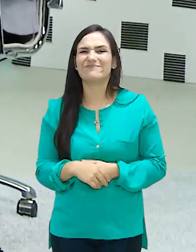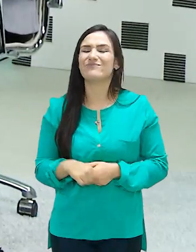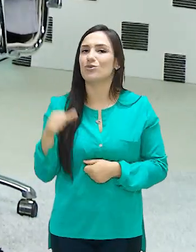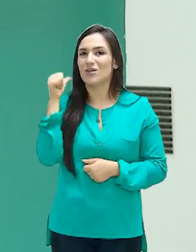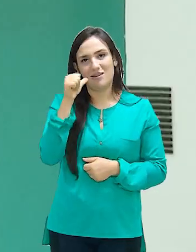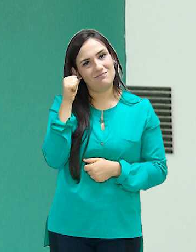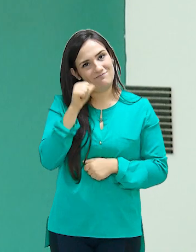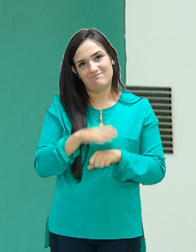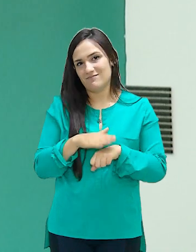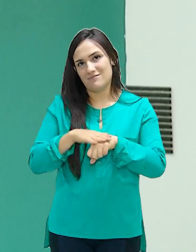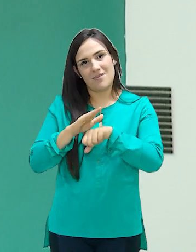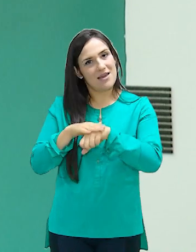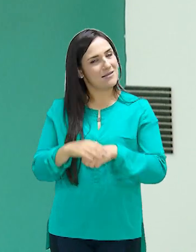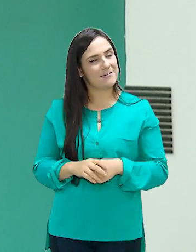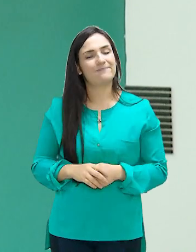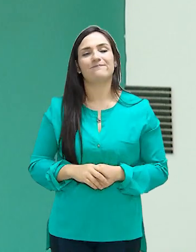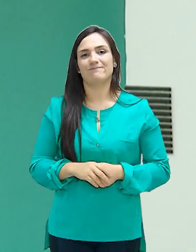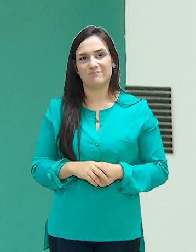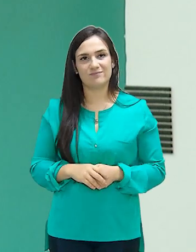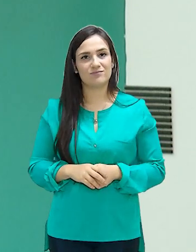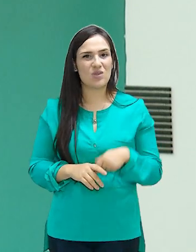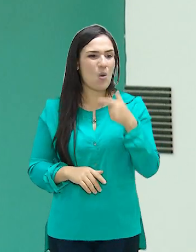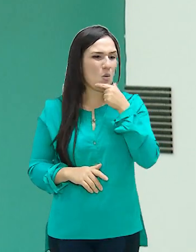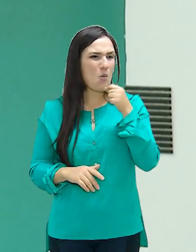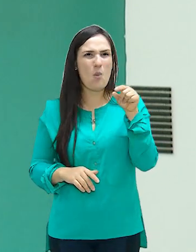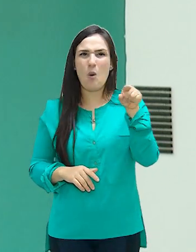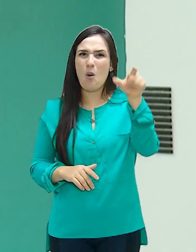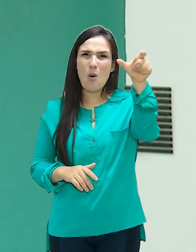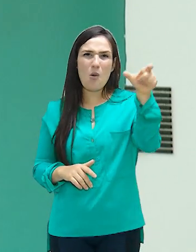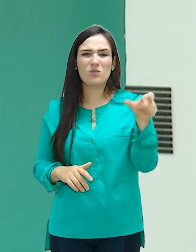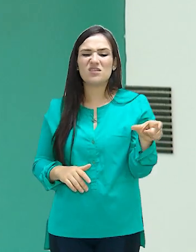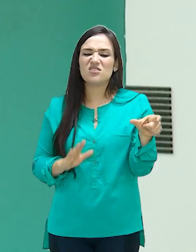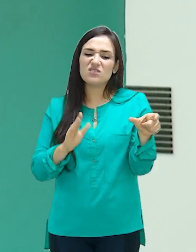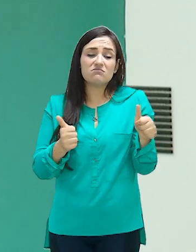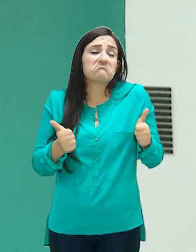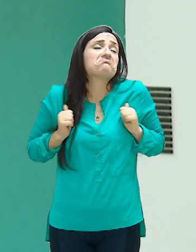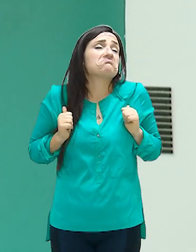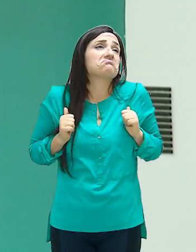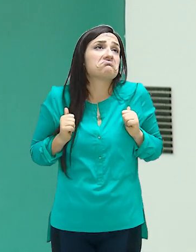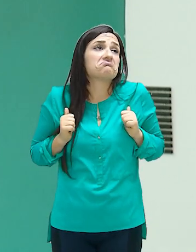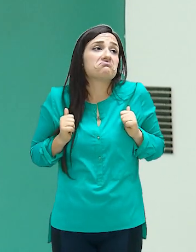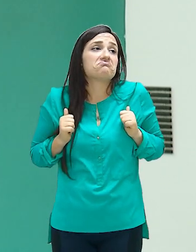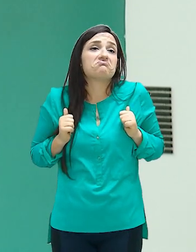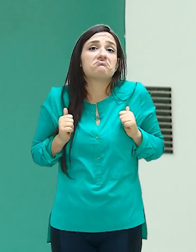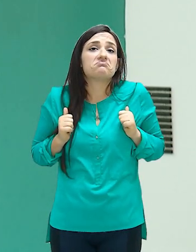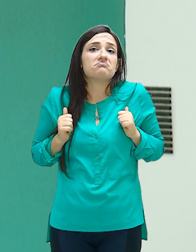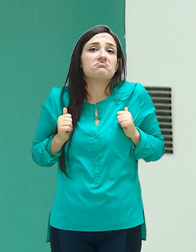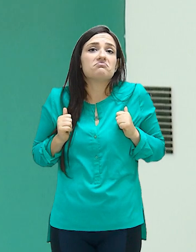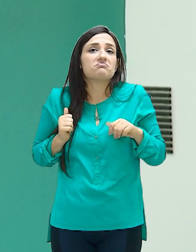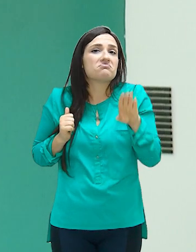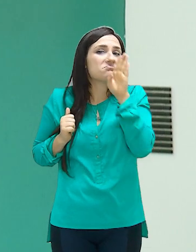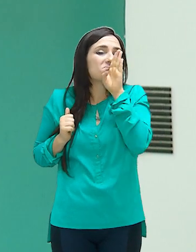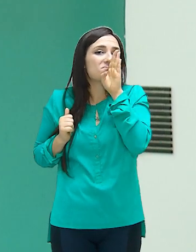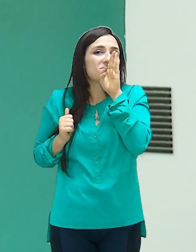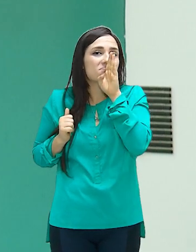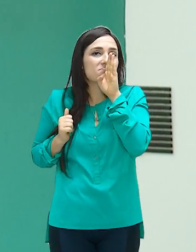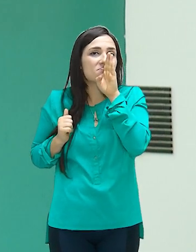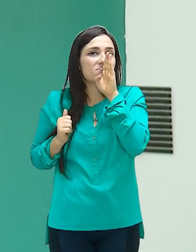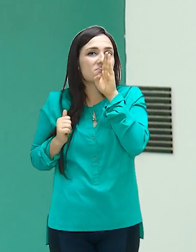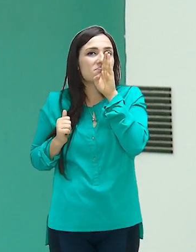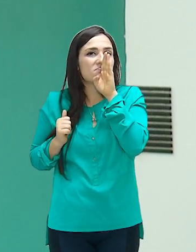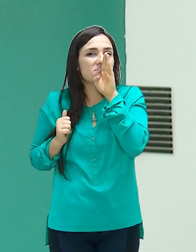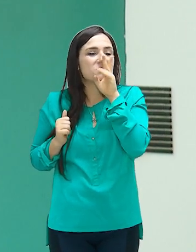mulher procura. A mulher, é. O homem, ele é um pouco mais acomodado com a situação. Então, ele